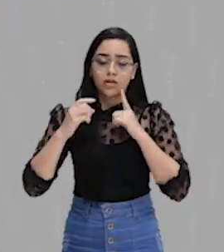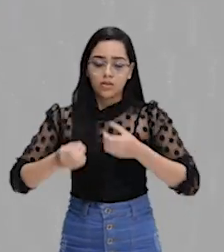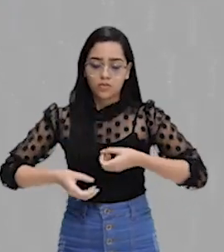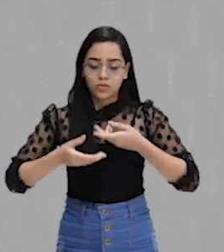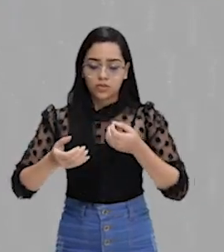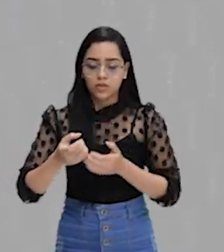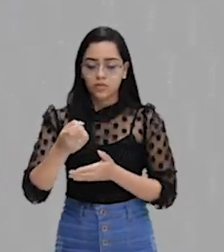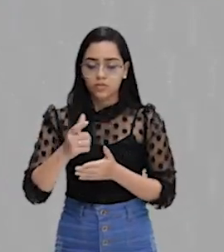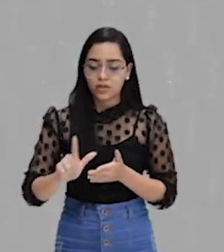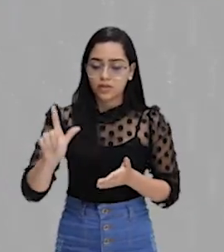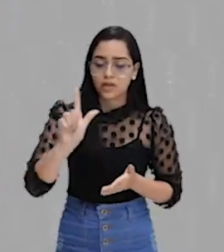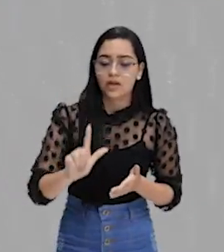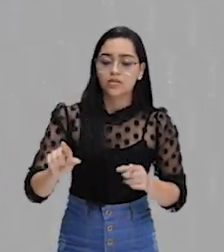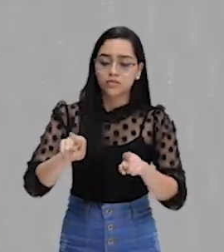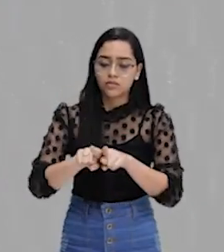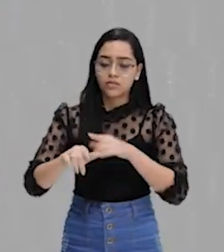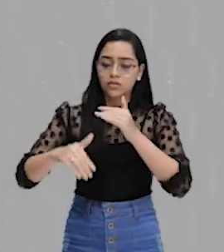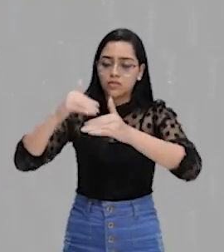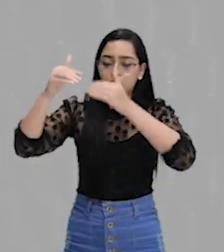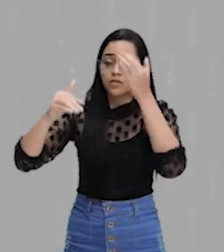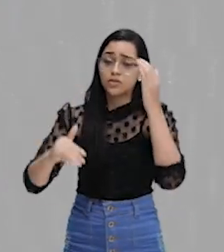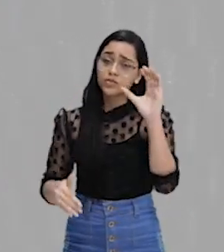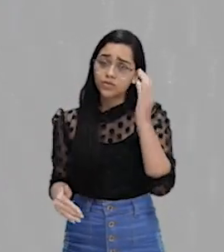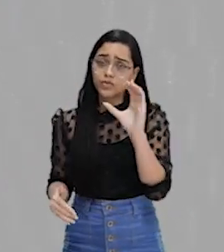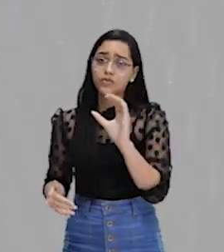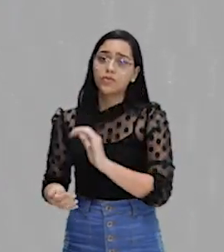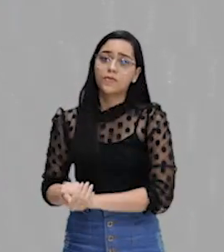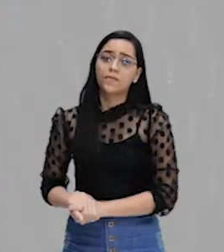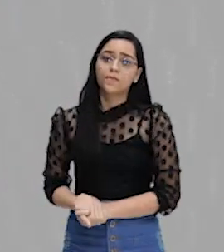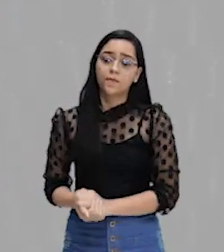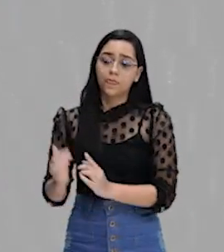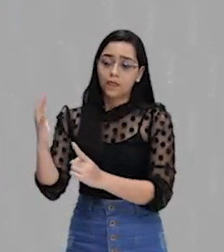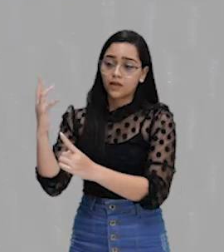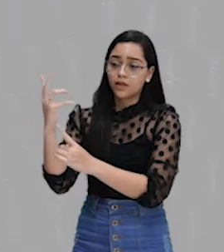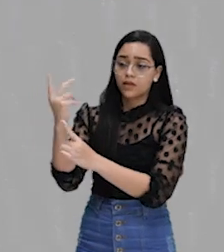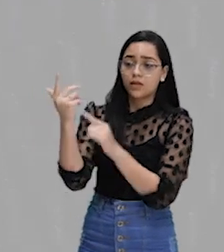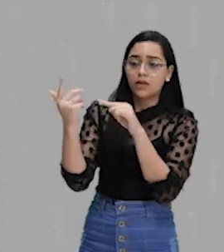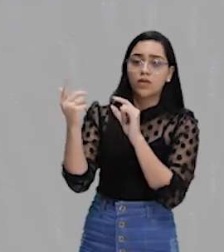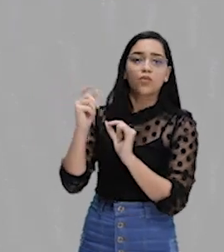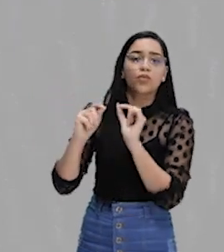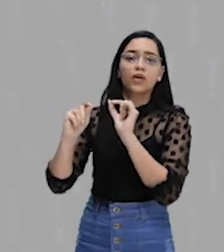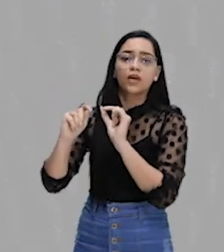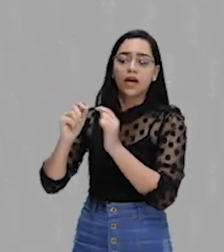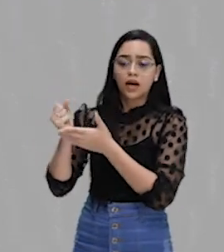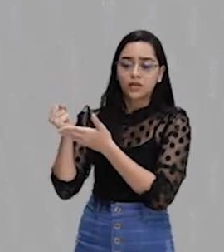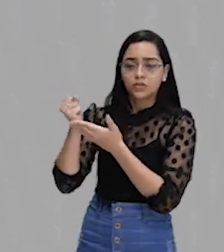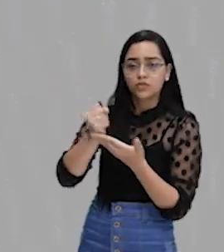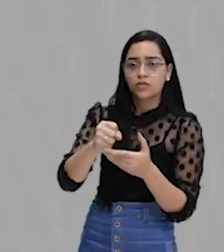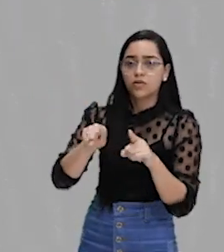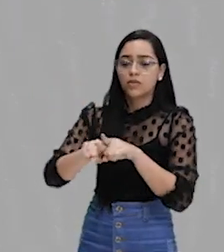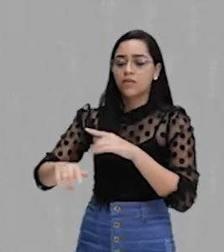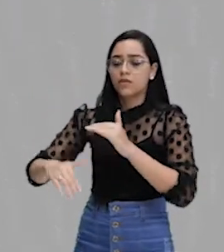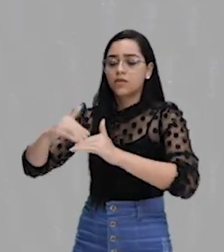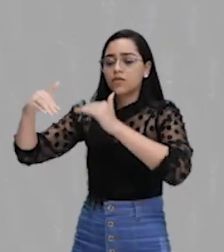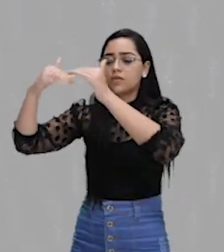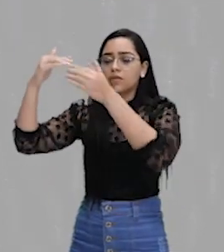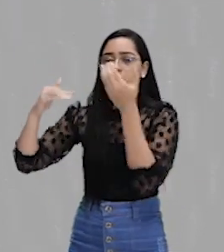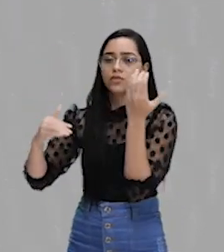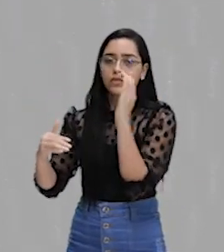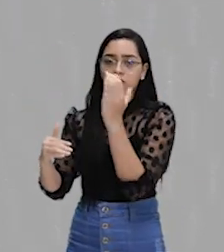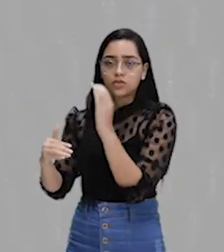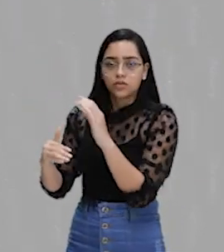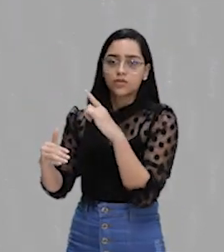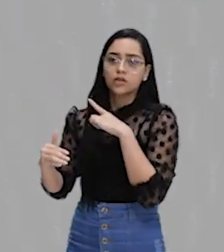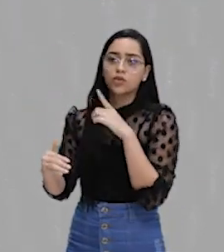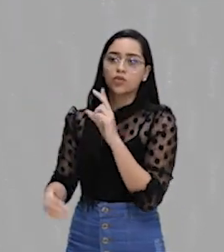literária e até mesmo do desenvolvimento científico, porque essa arte ela contribui para o desenvolvimento científico